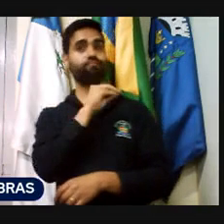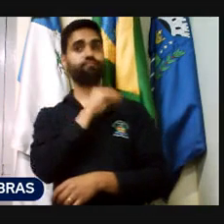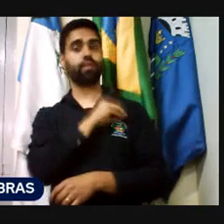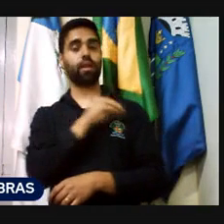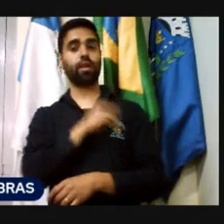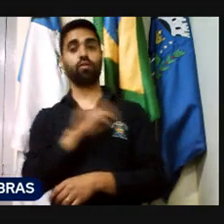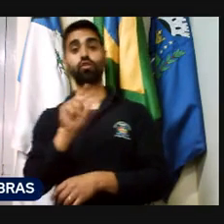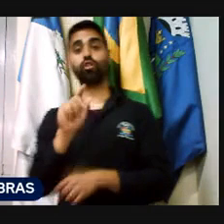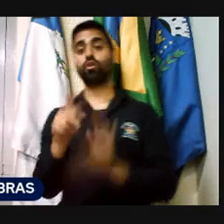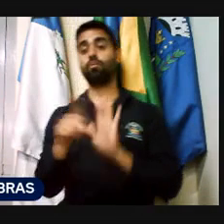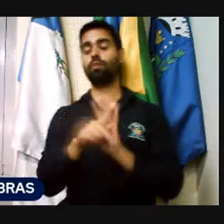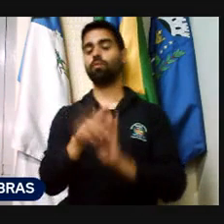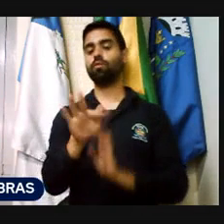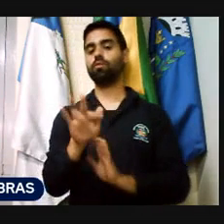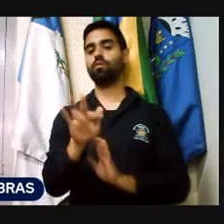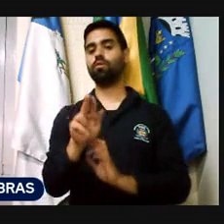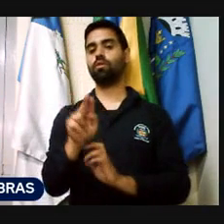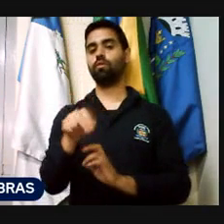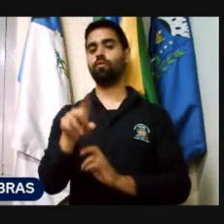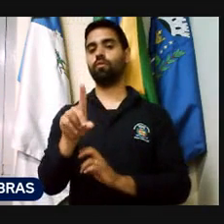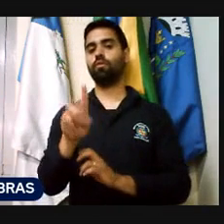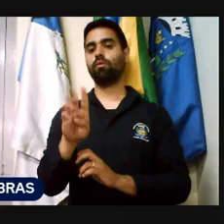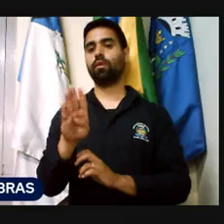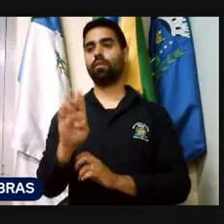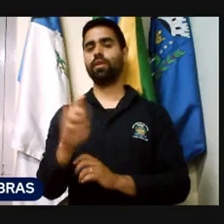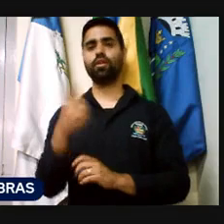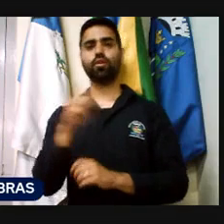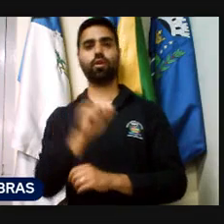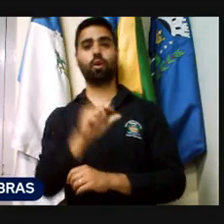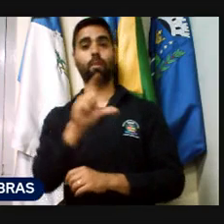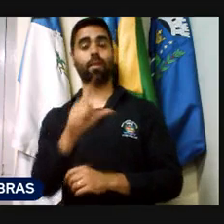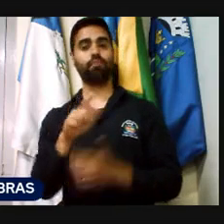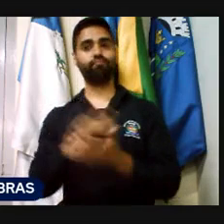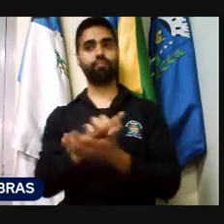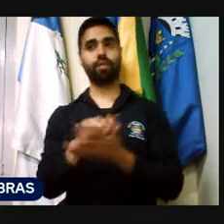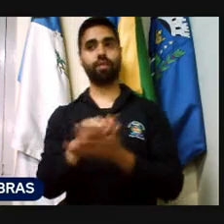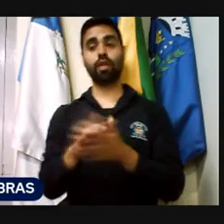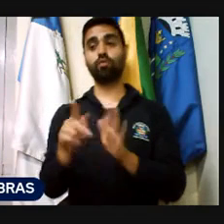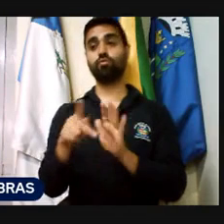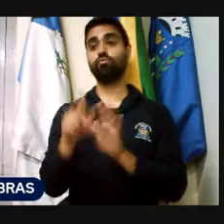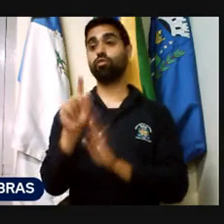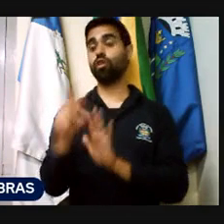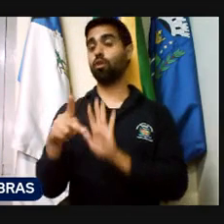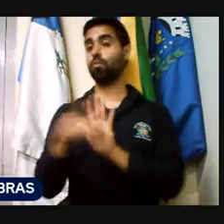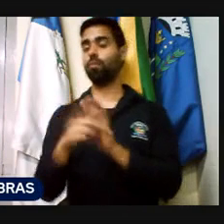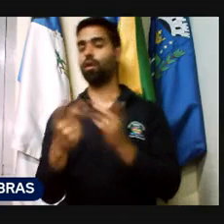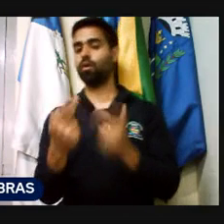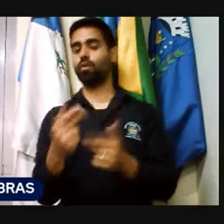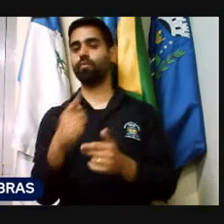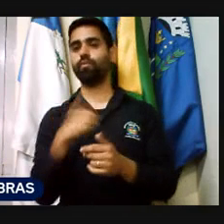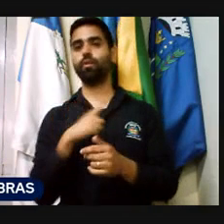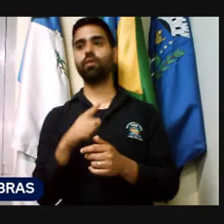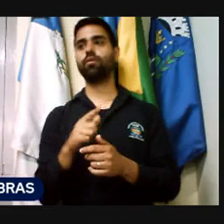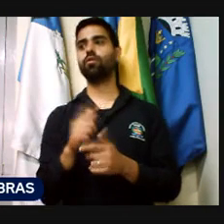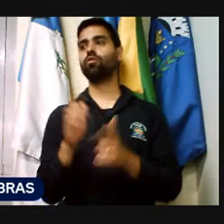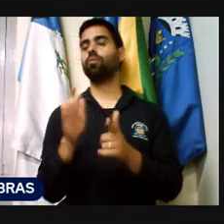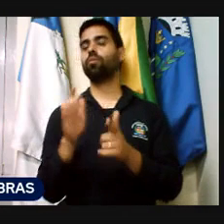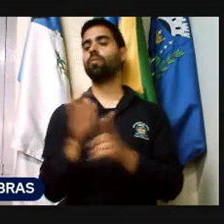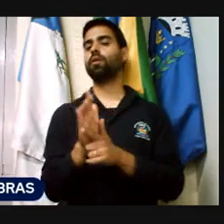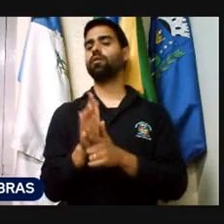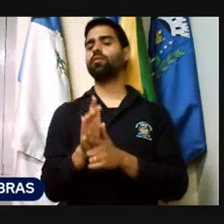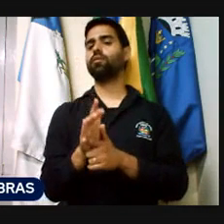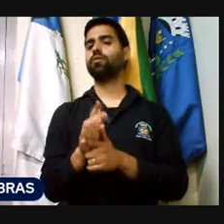do Fundeb, sem gerar nenhum aumento de despesa com recurso próprio, conforme discriminado no documento do Departamento